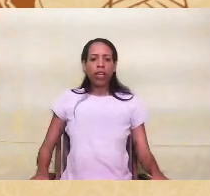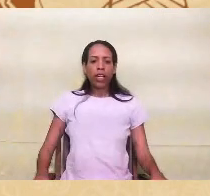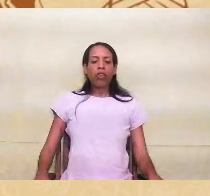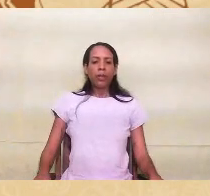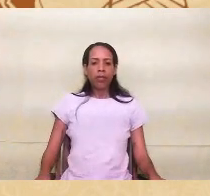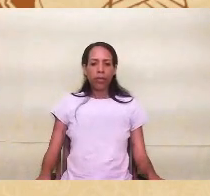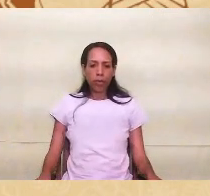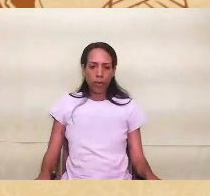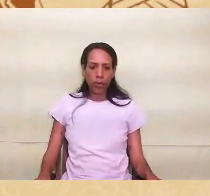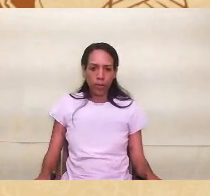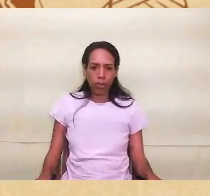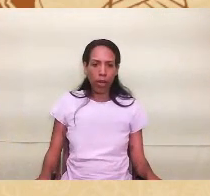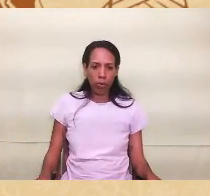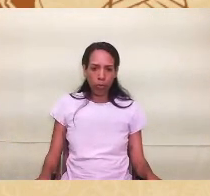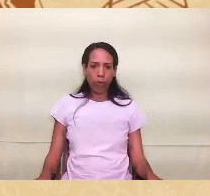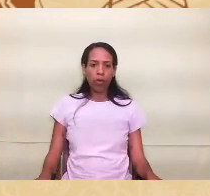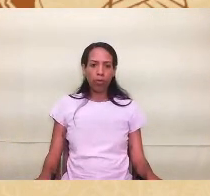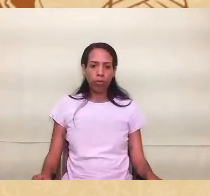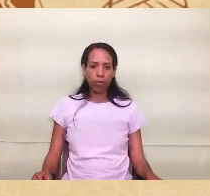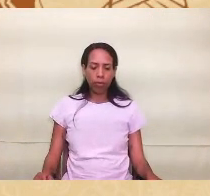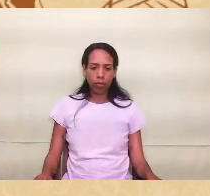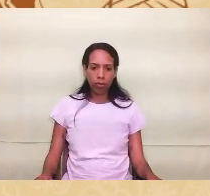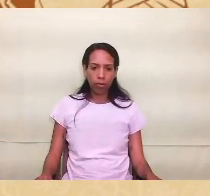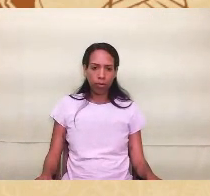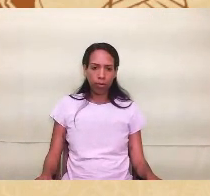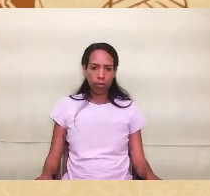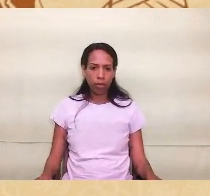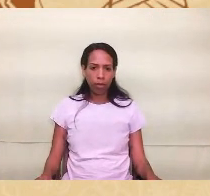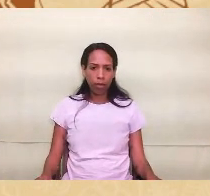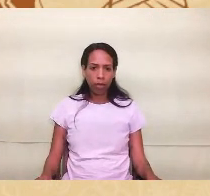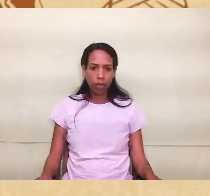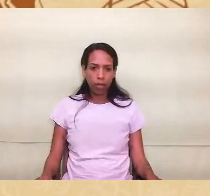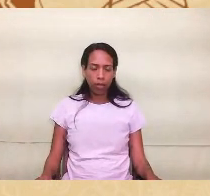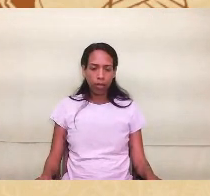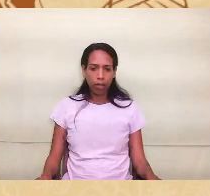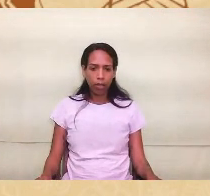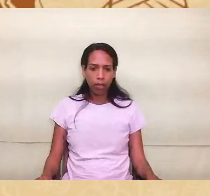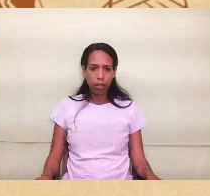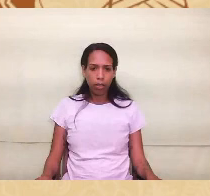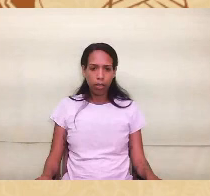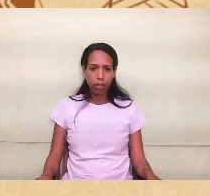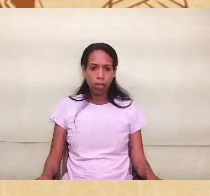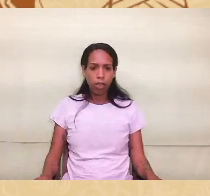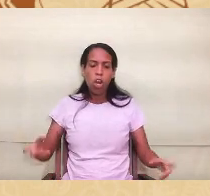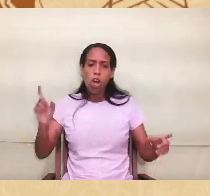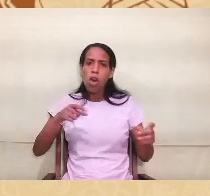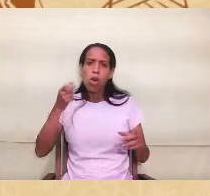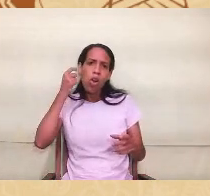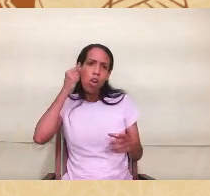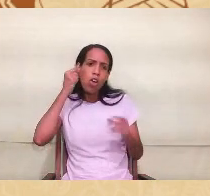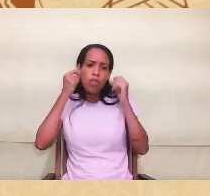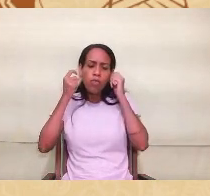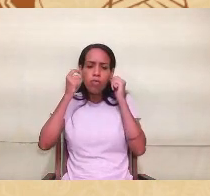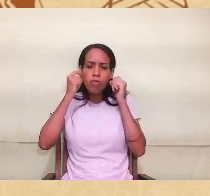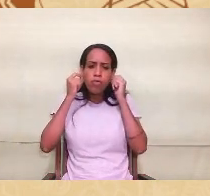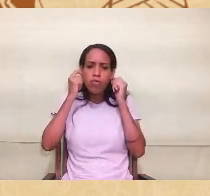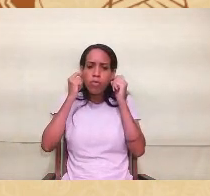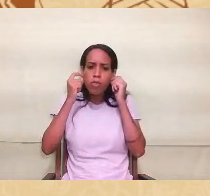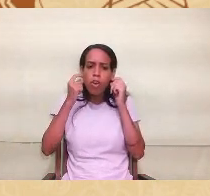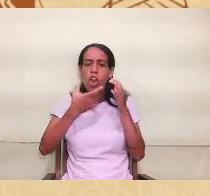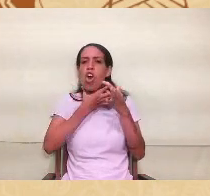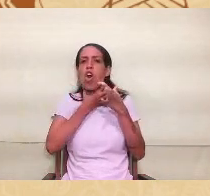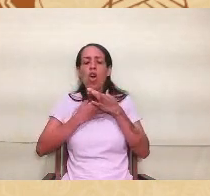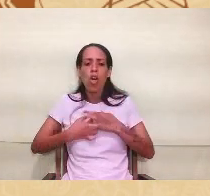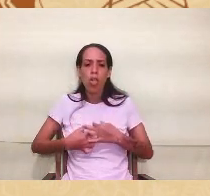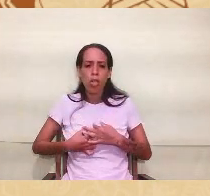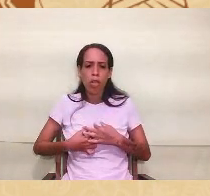parada. A gente fica 2, 3 horas se pintando, a gente coloca fura-orelha, coloca o cocá, coloca o colar.